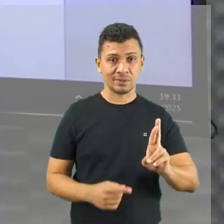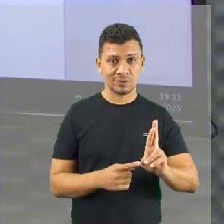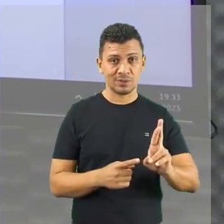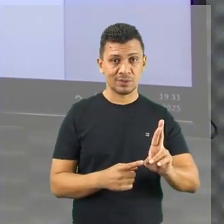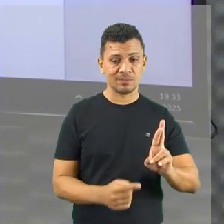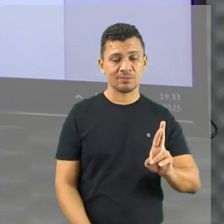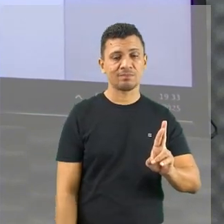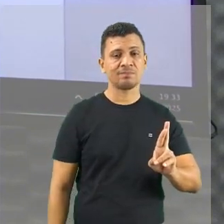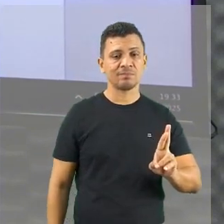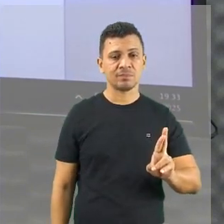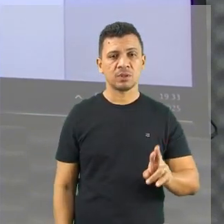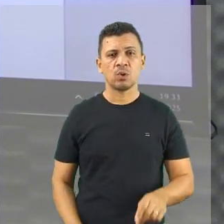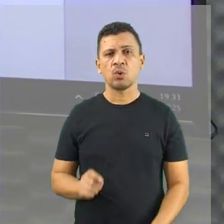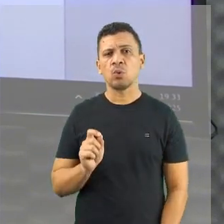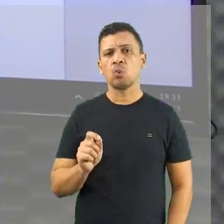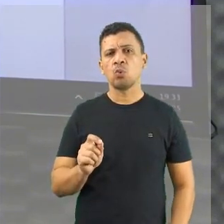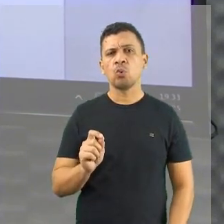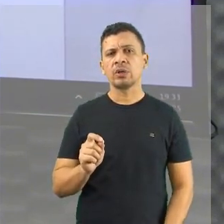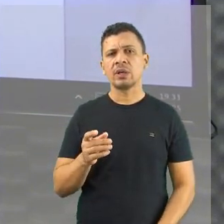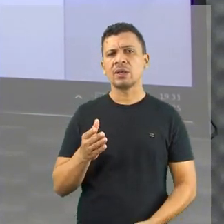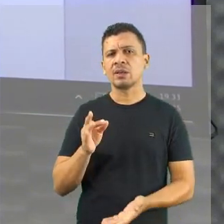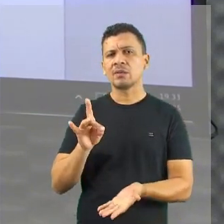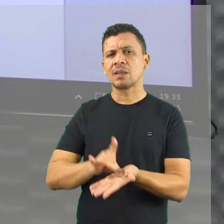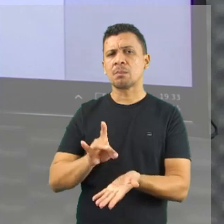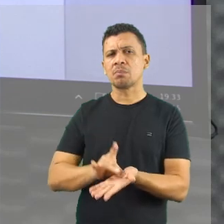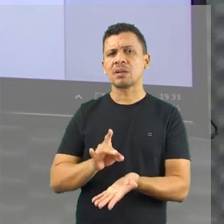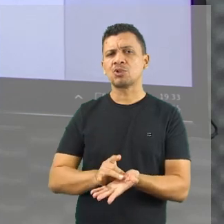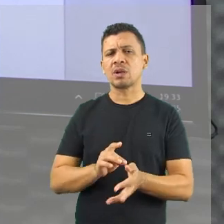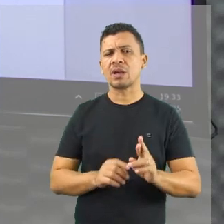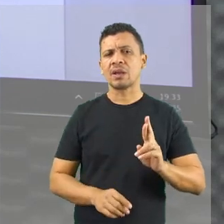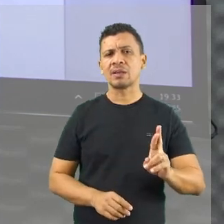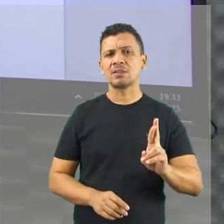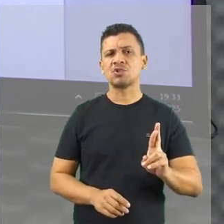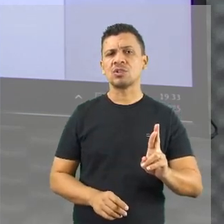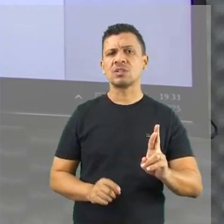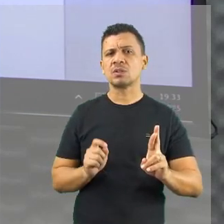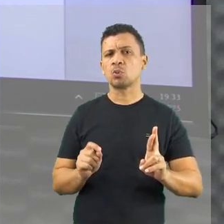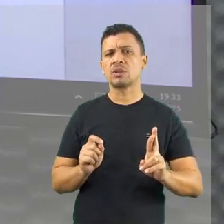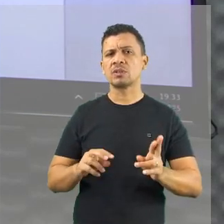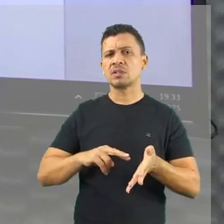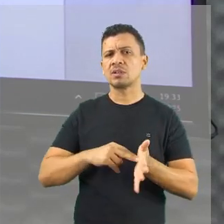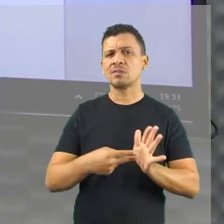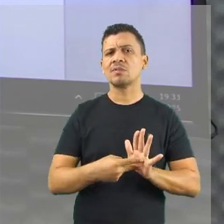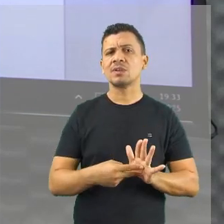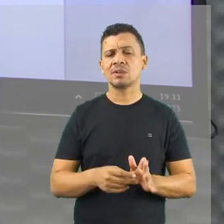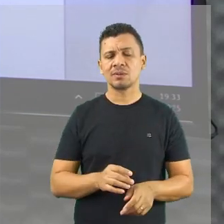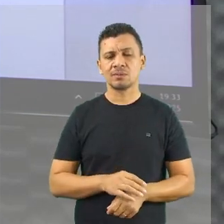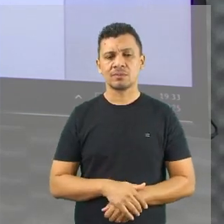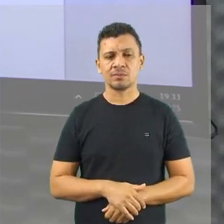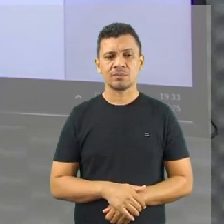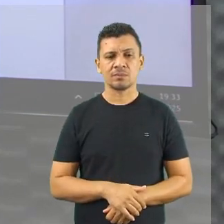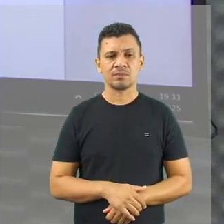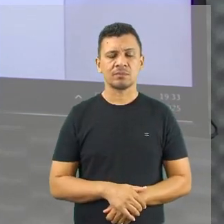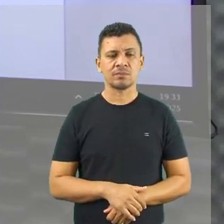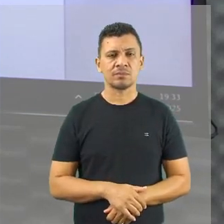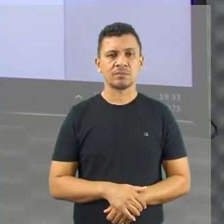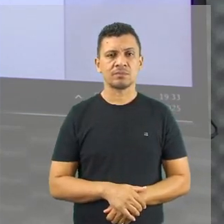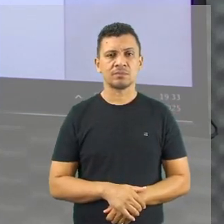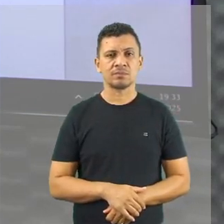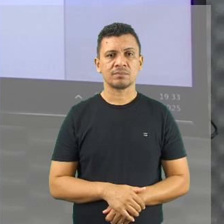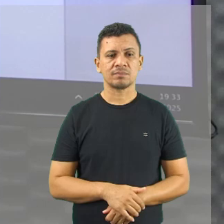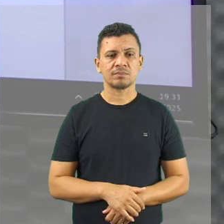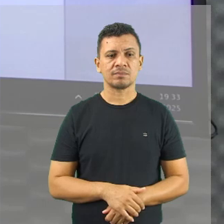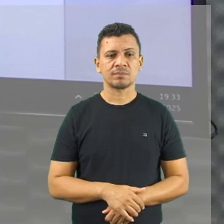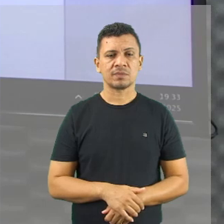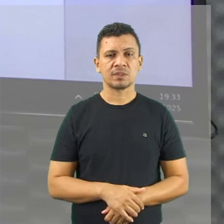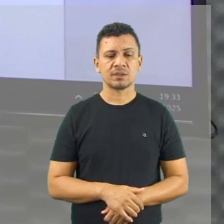Daí, o que na prática é a resistência equivalente? Na prática, galera, a resistência equivalente é a seguinte. É